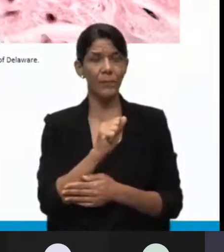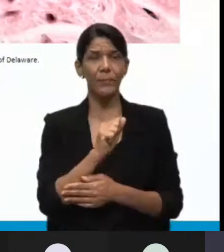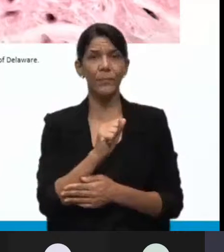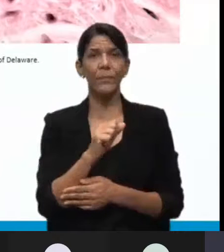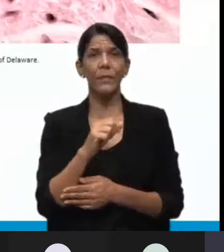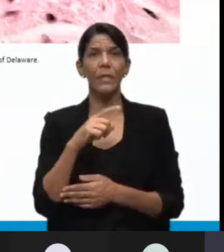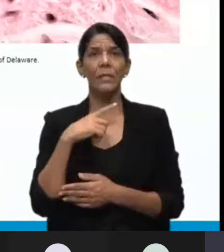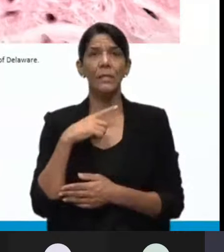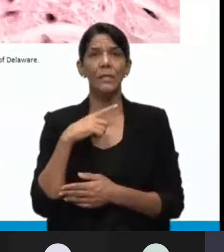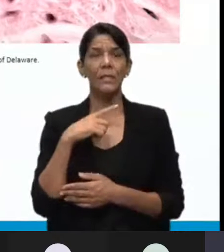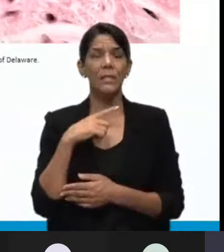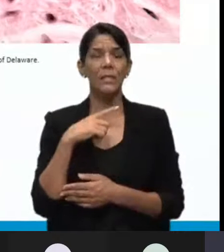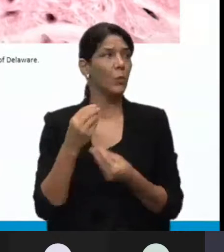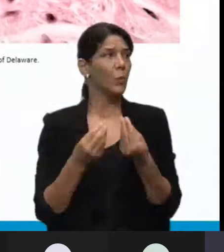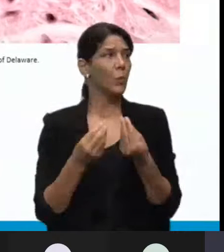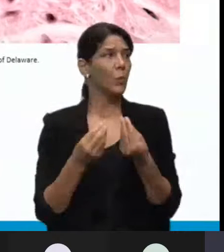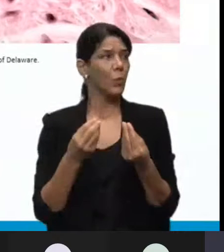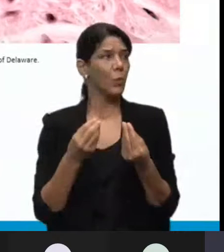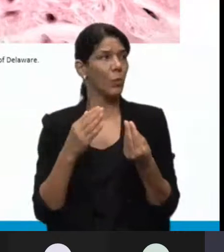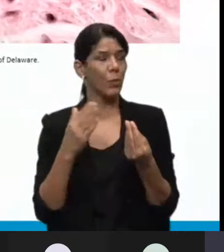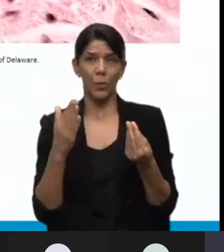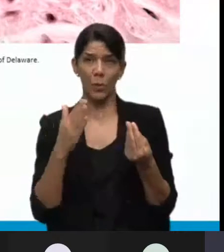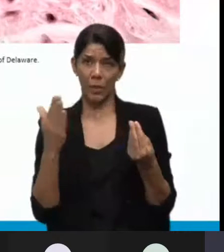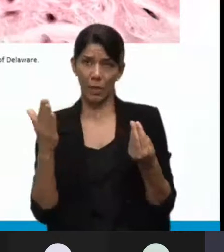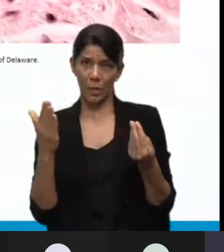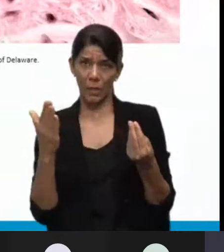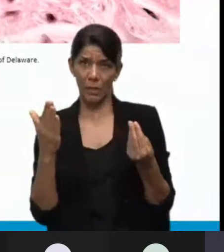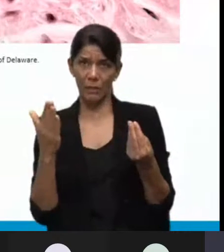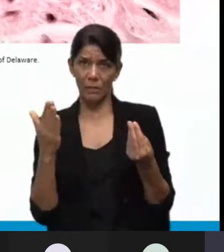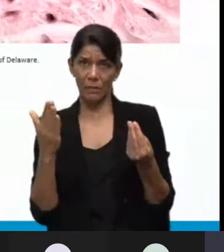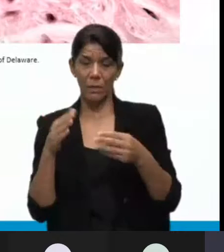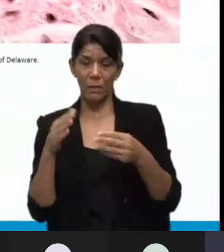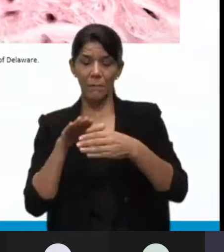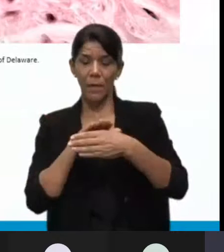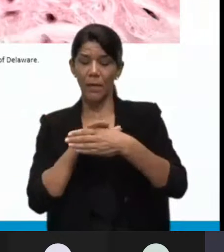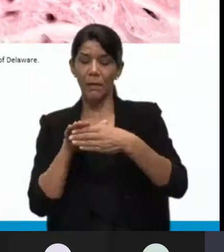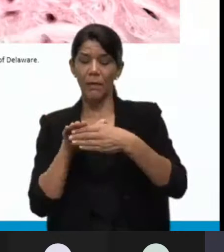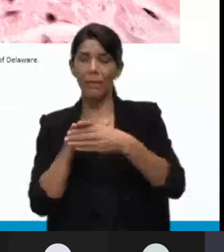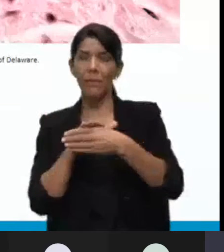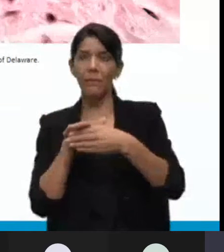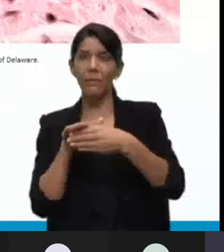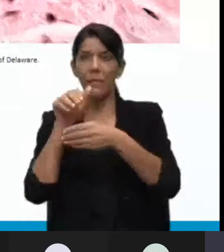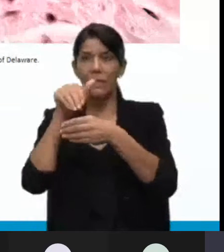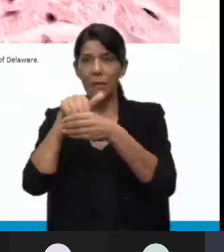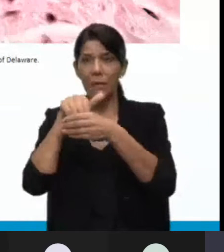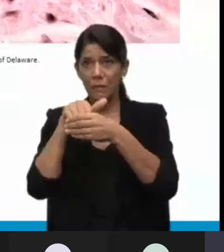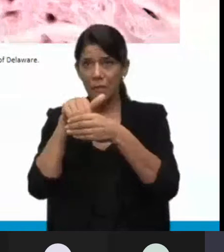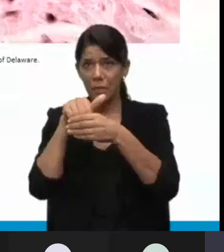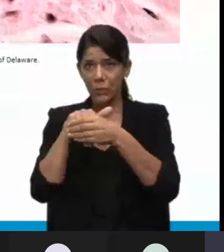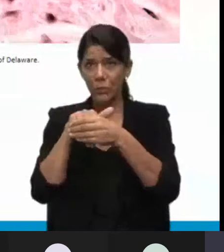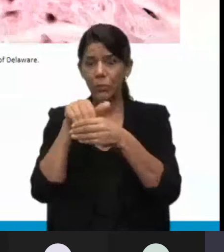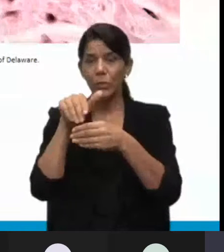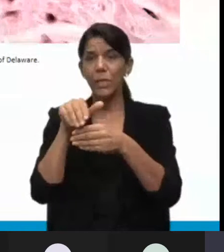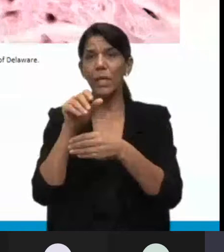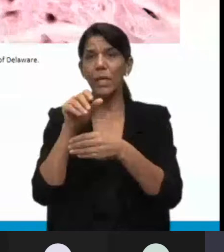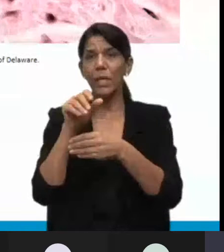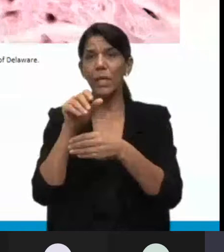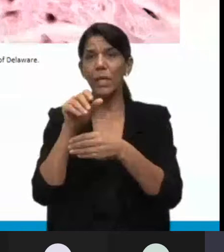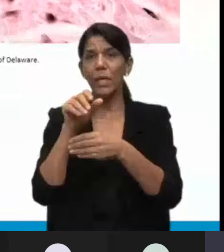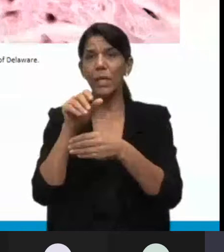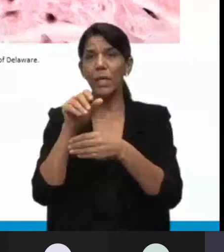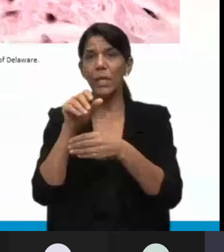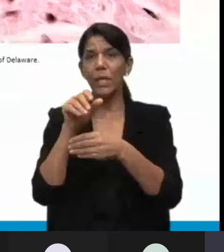da veia. Então, nós temos aqui essa parte, essa porção aqui mais, né, interna aqui, que é a